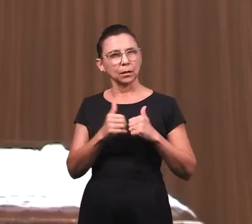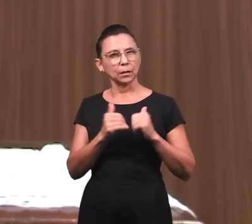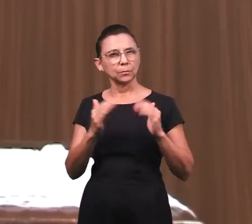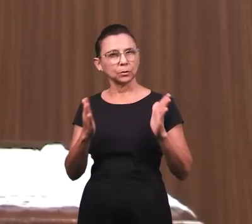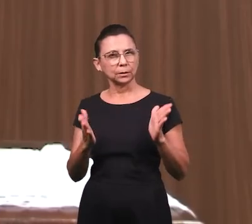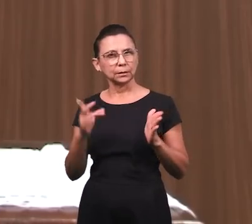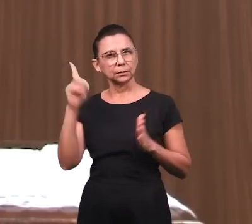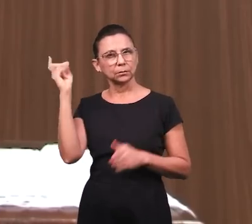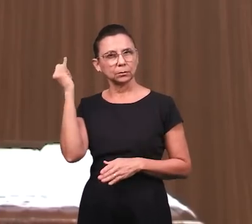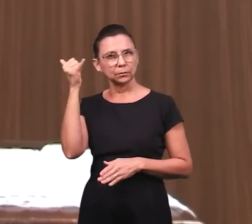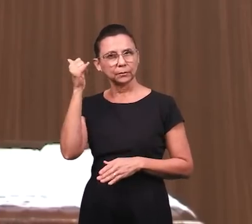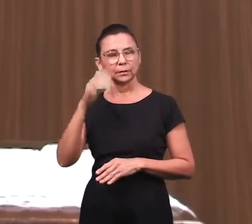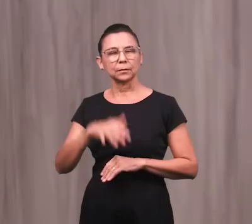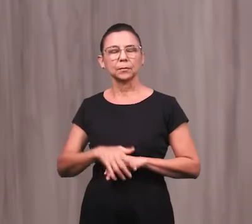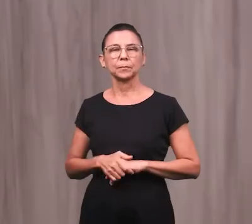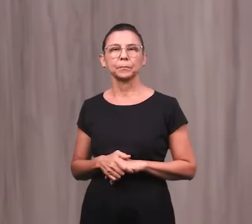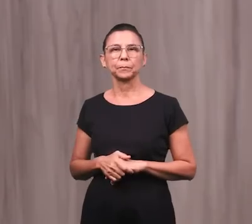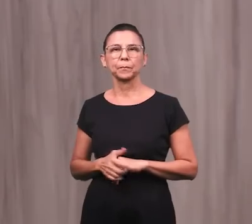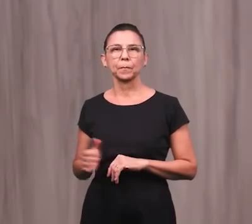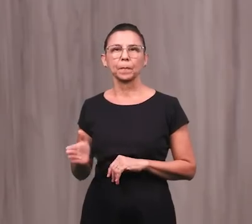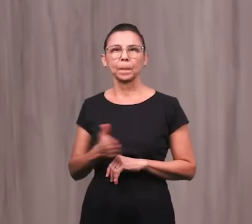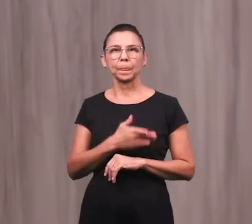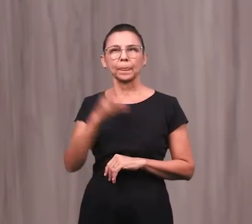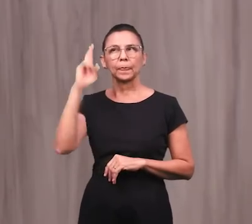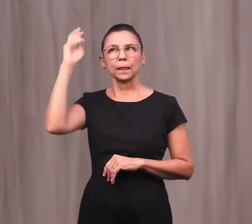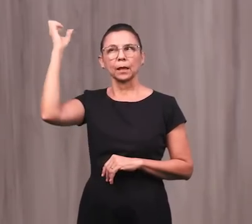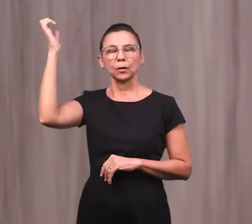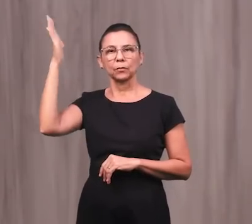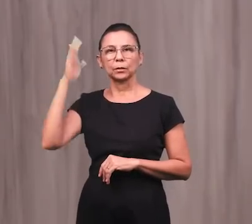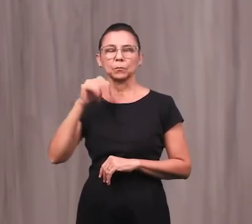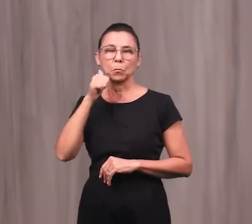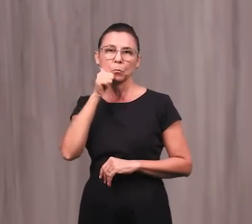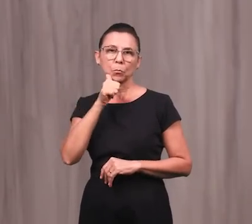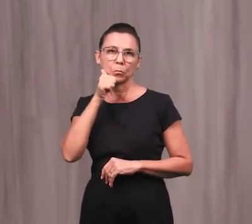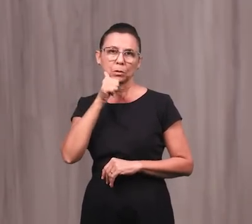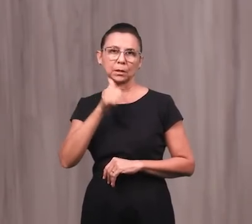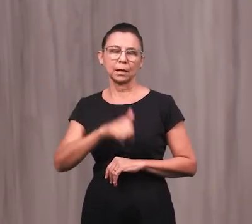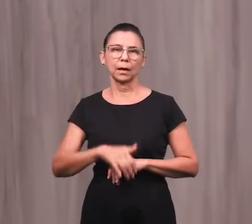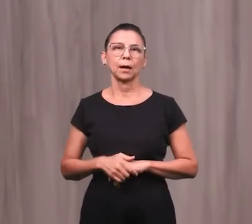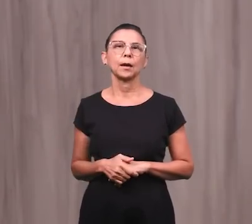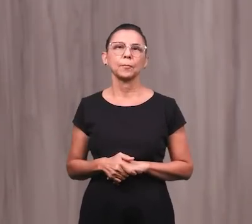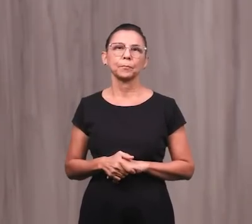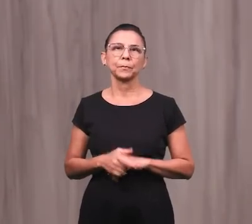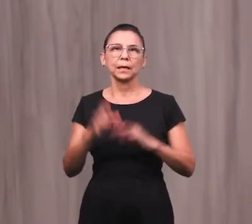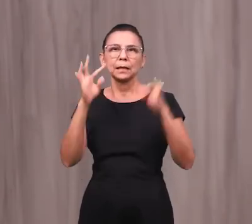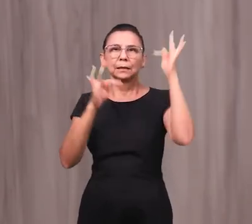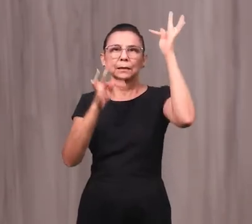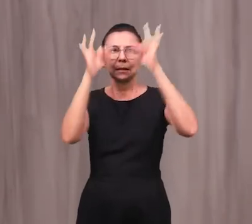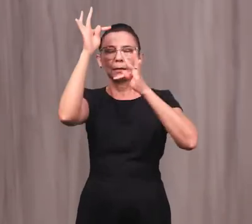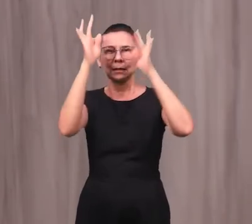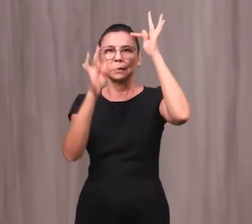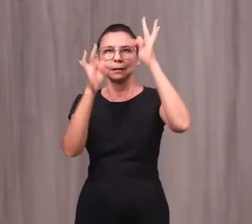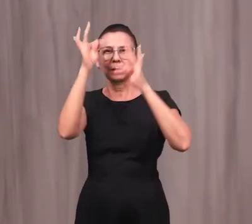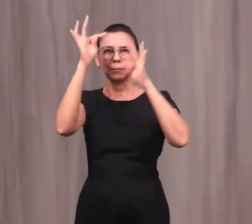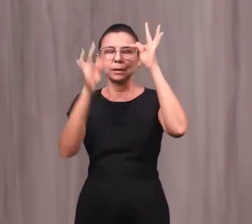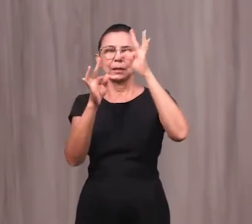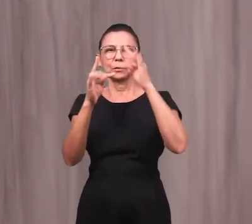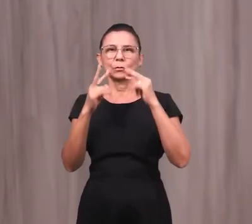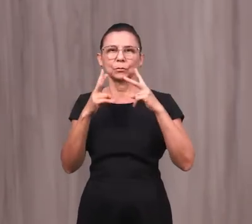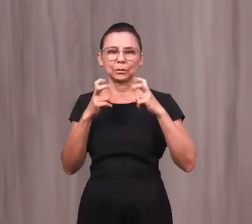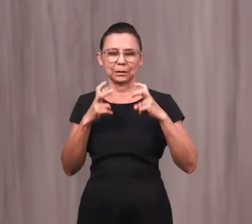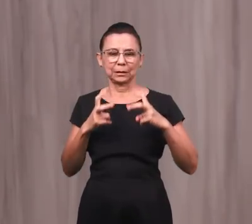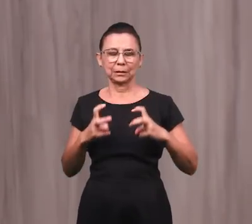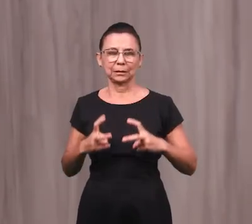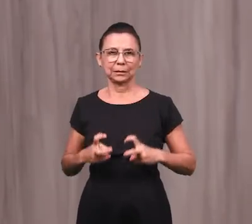o Senhor falar ao seu coração. O Senhor Deus revelou uma senhora que está em um tratamento oncológico devido